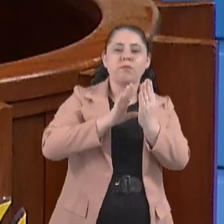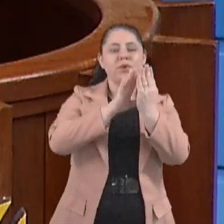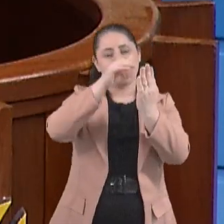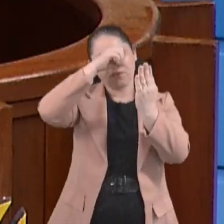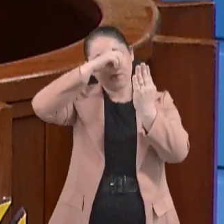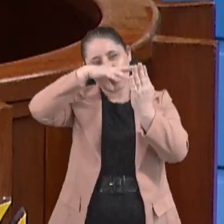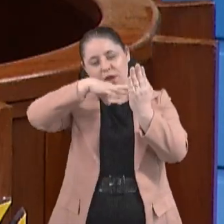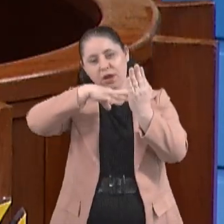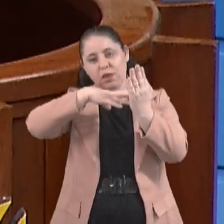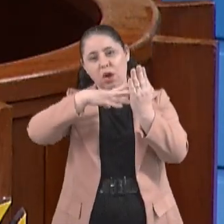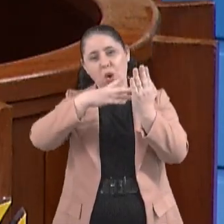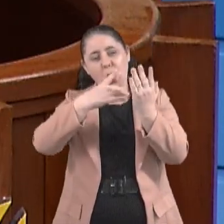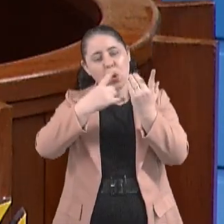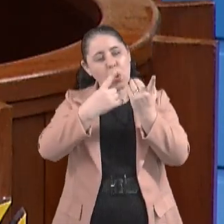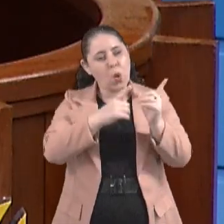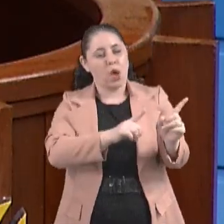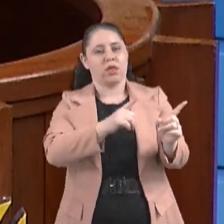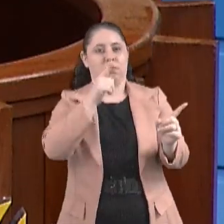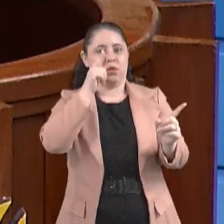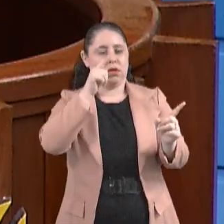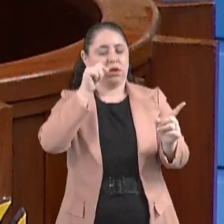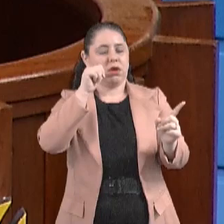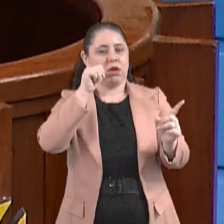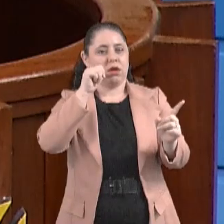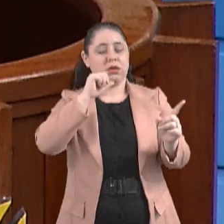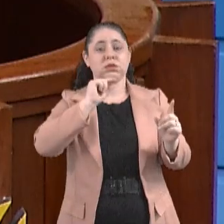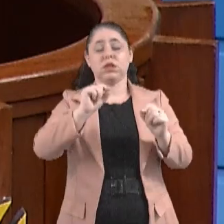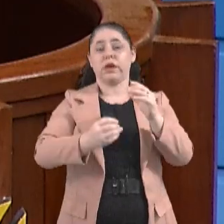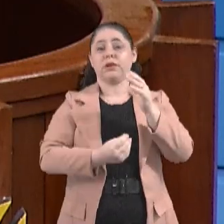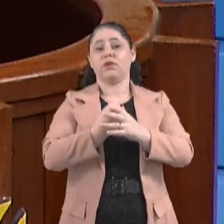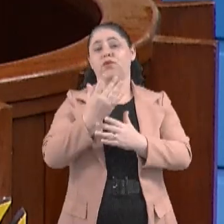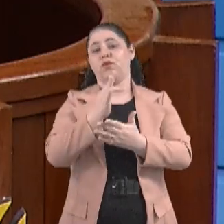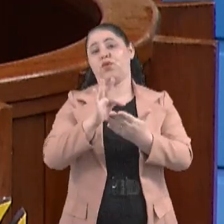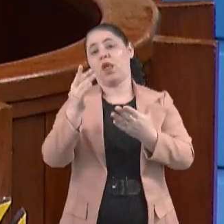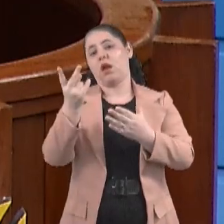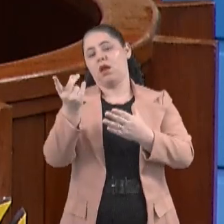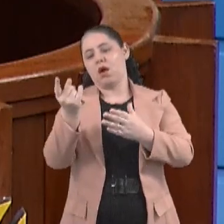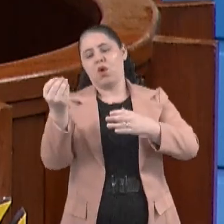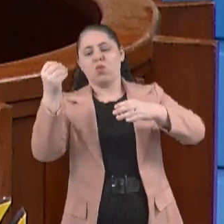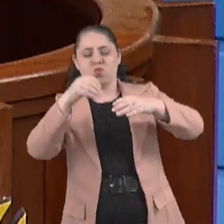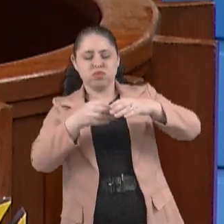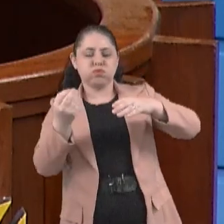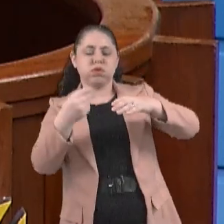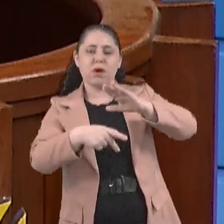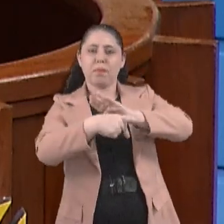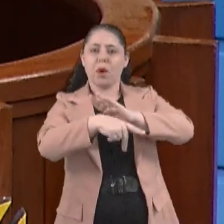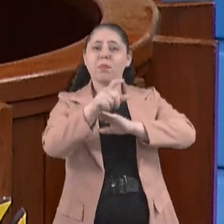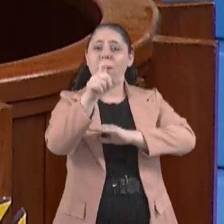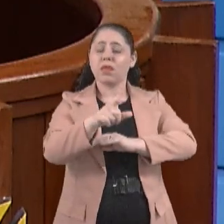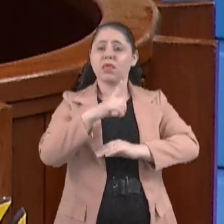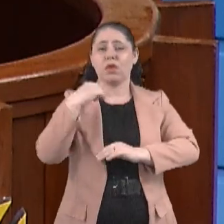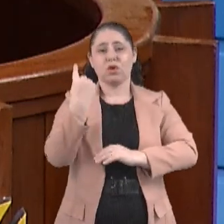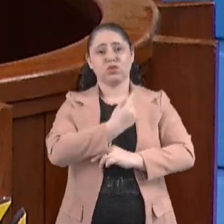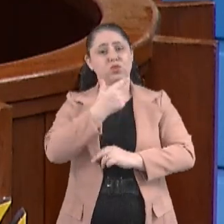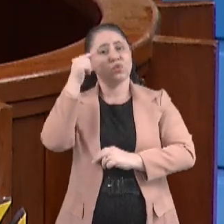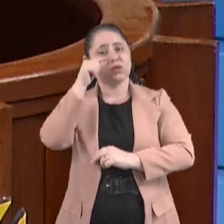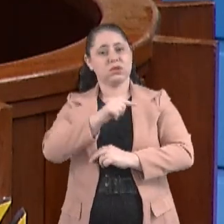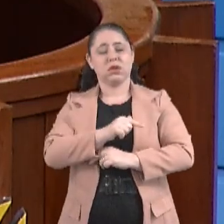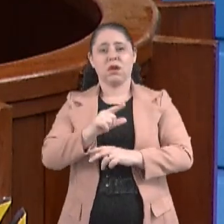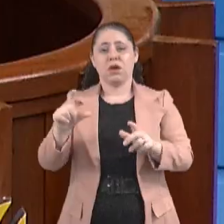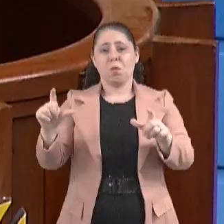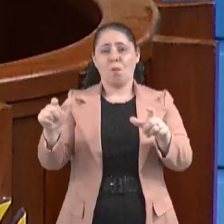à violência contra as mulheres, que é um fundo criado para que tenha recurso próprio, para que a gente